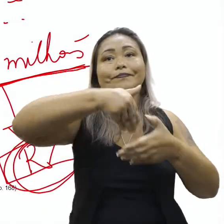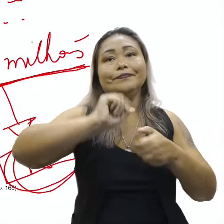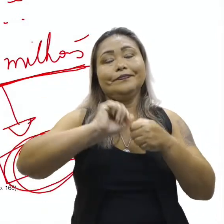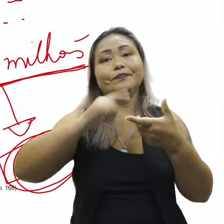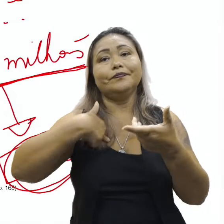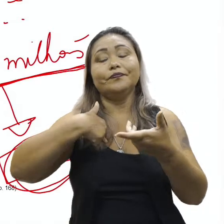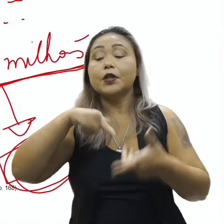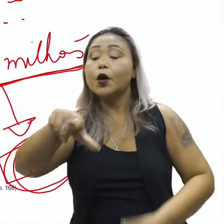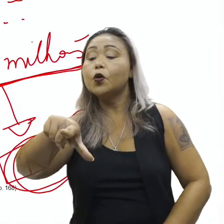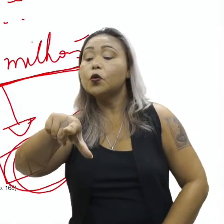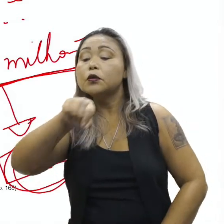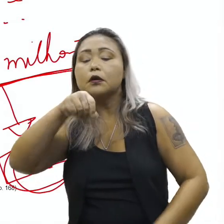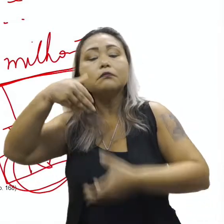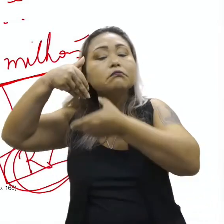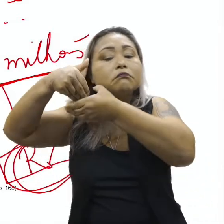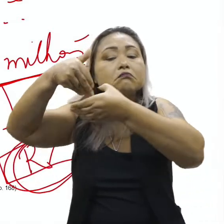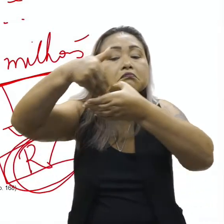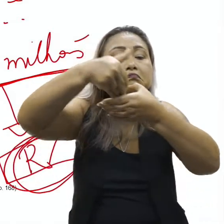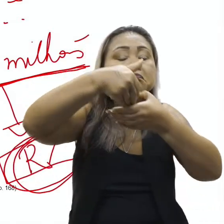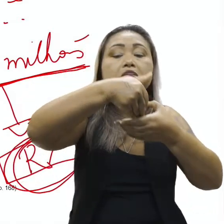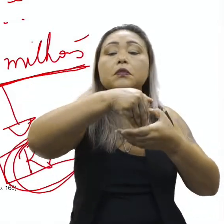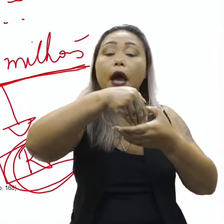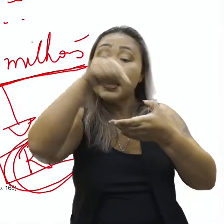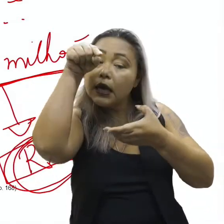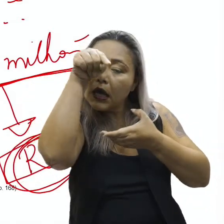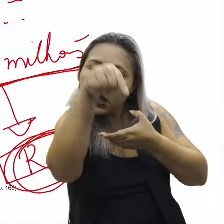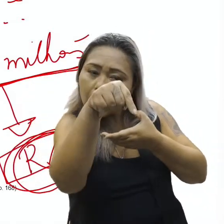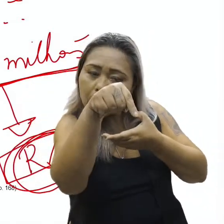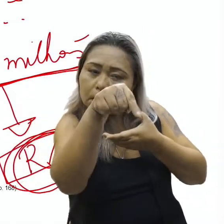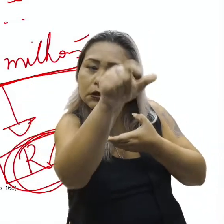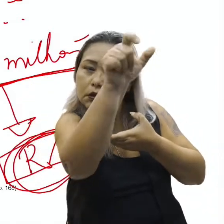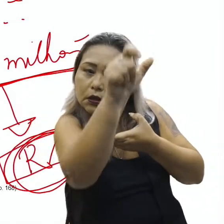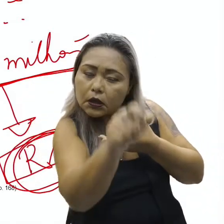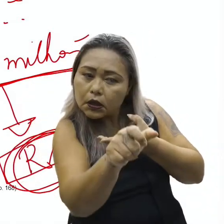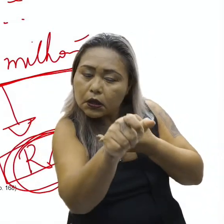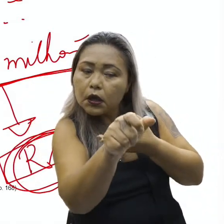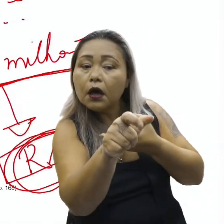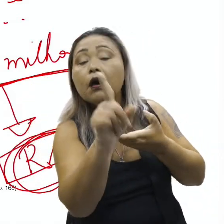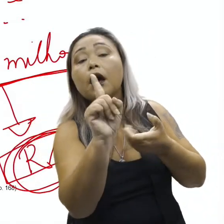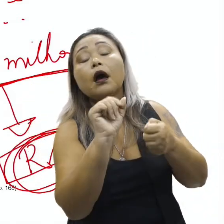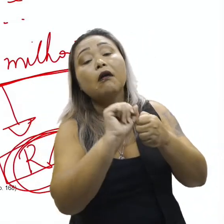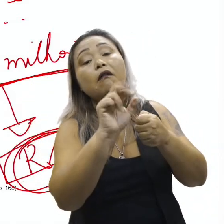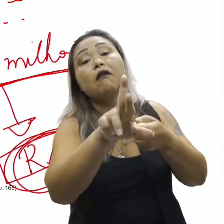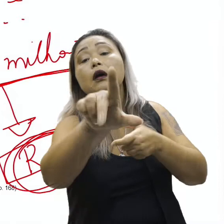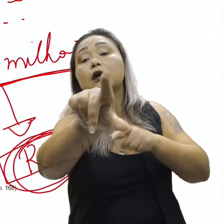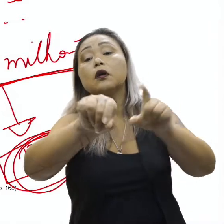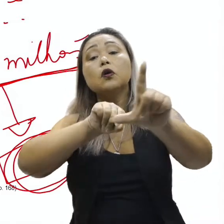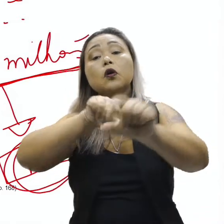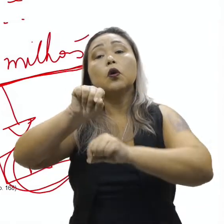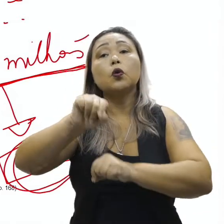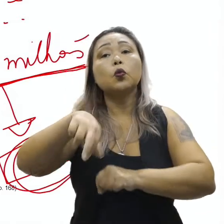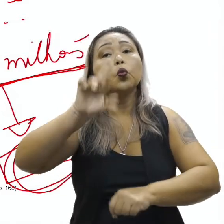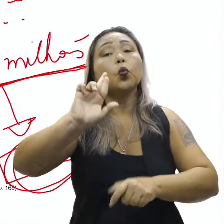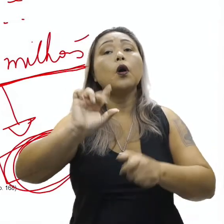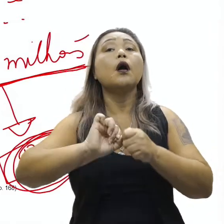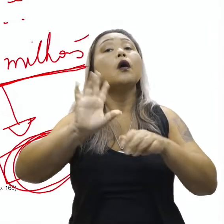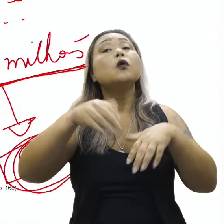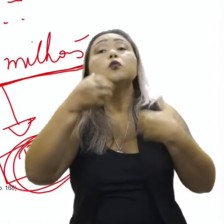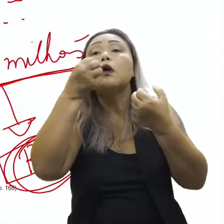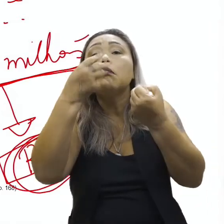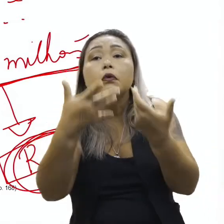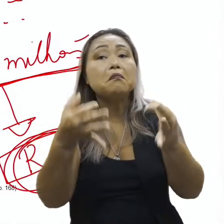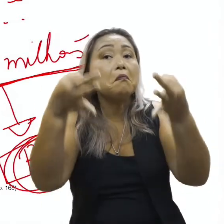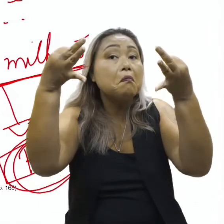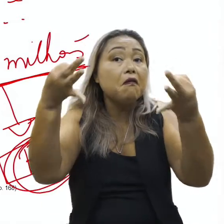elegendo representantes e esses representantes vão tomando as decisões por nós. Tudo é bom, perfeito, maravilhoso